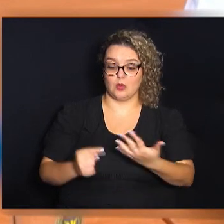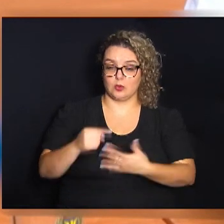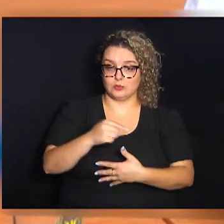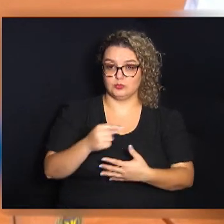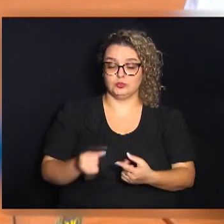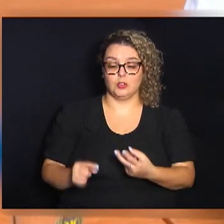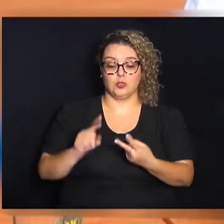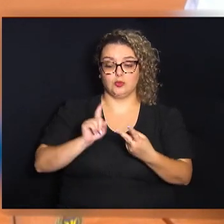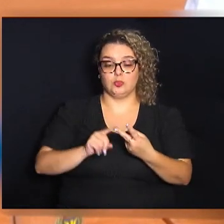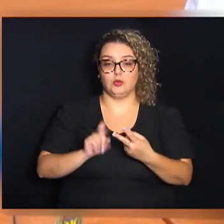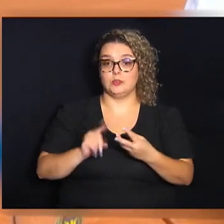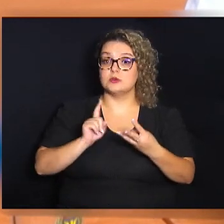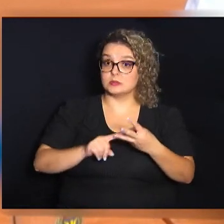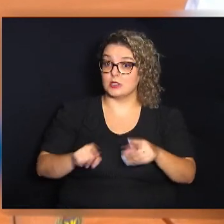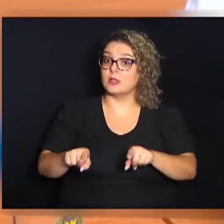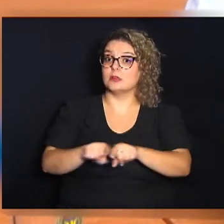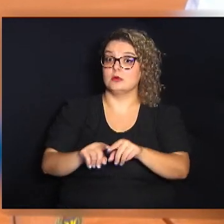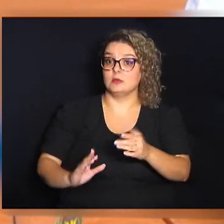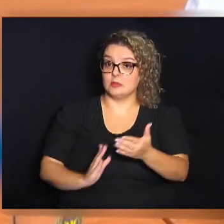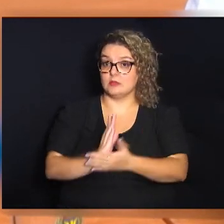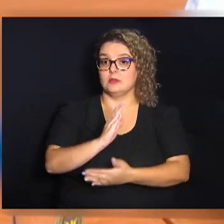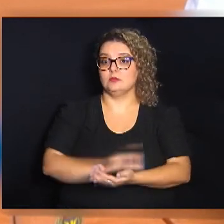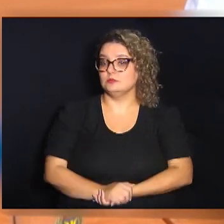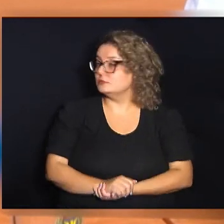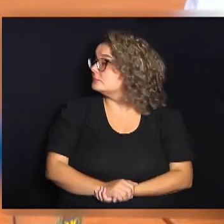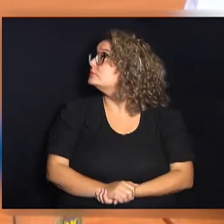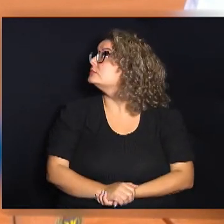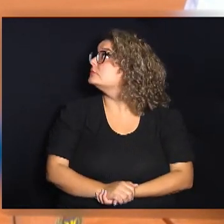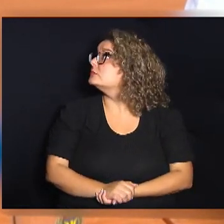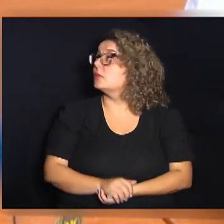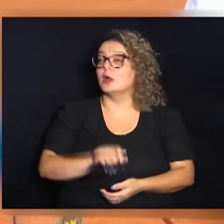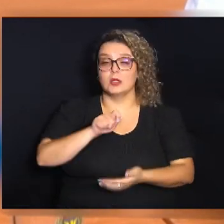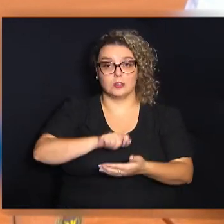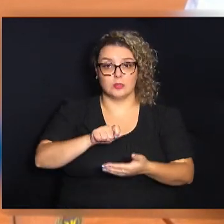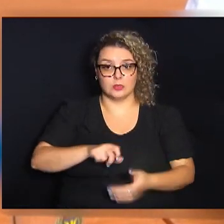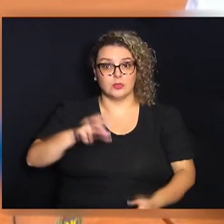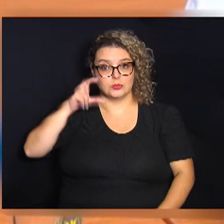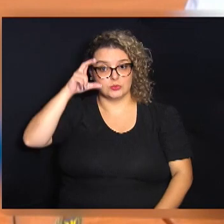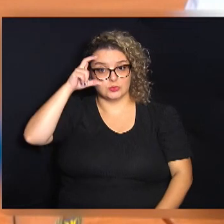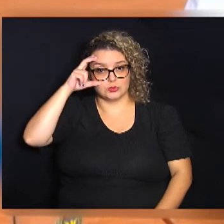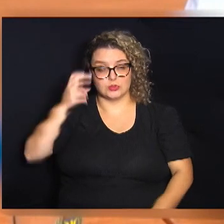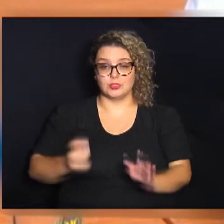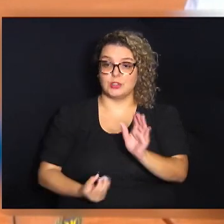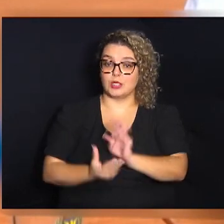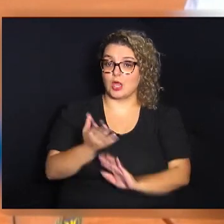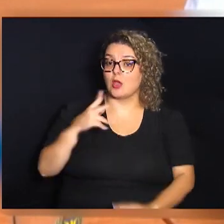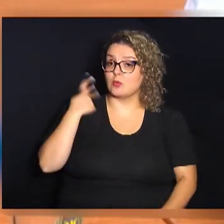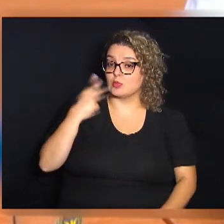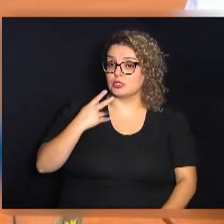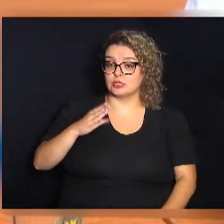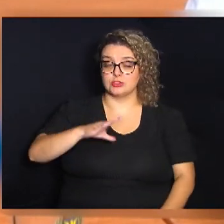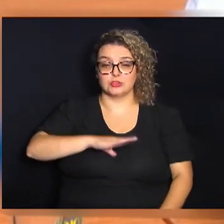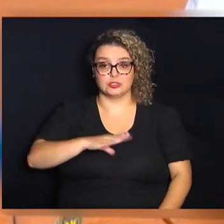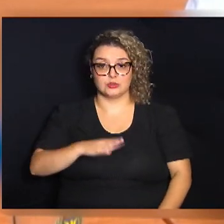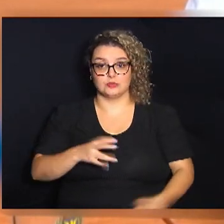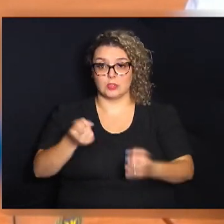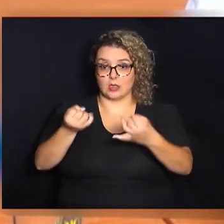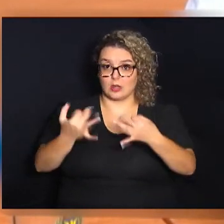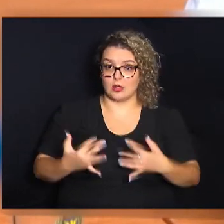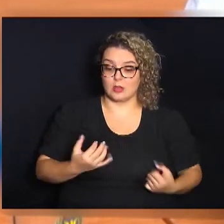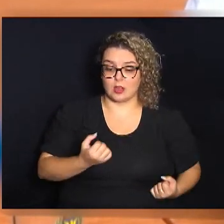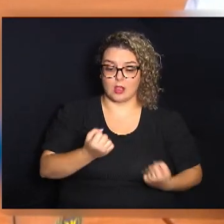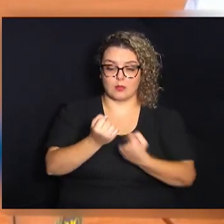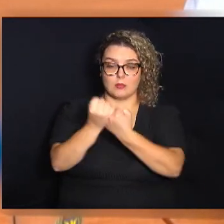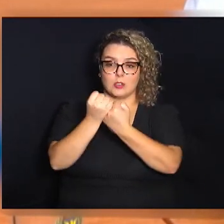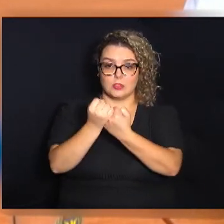e 3 também foram aprovados. De autoria do senhor Carlinhos Camelô, que institui a política municipal de orientação, apoio